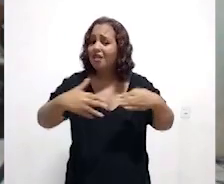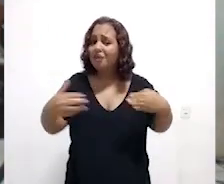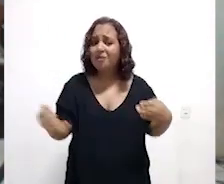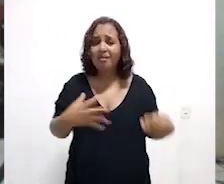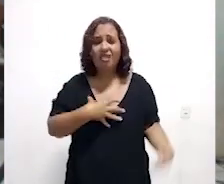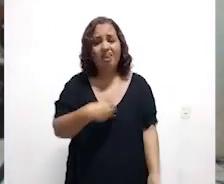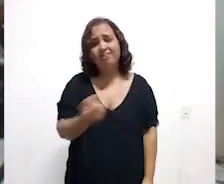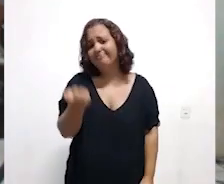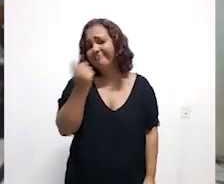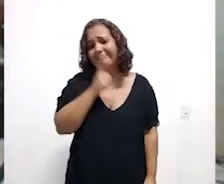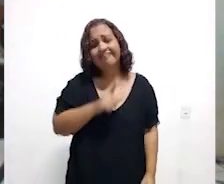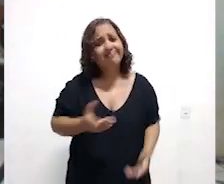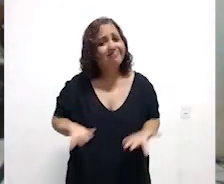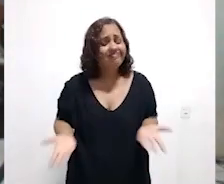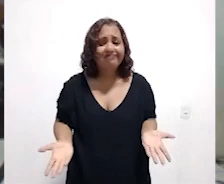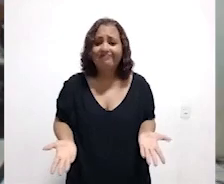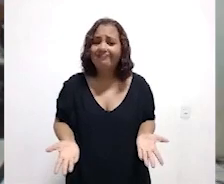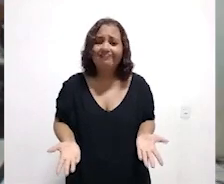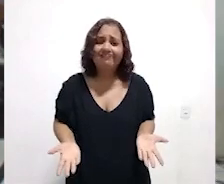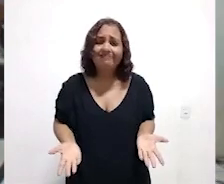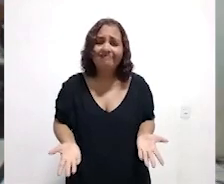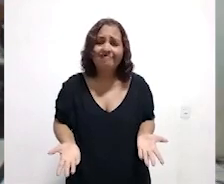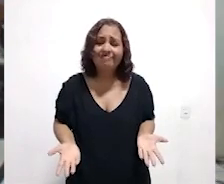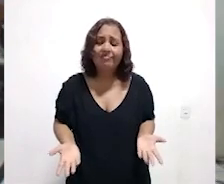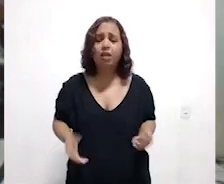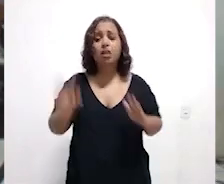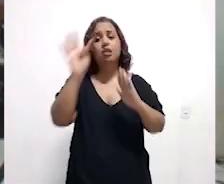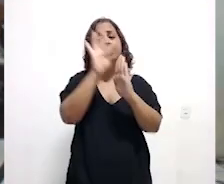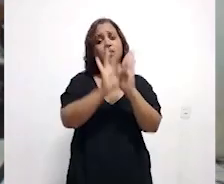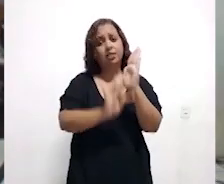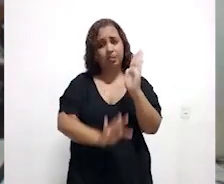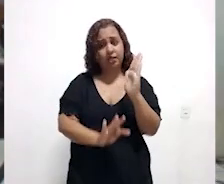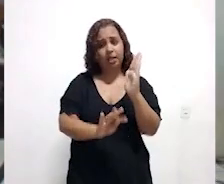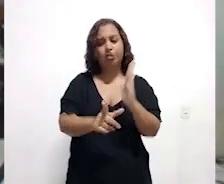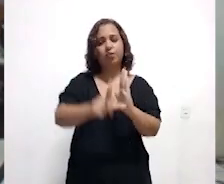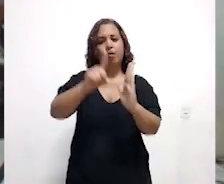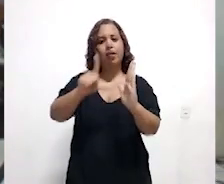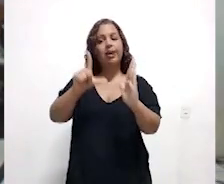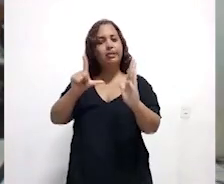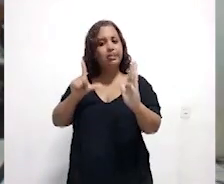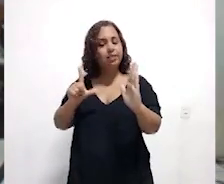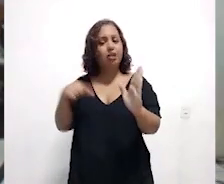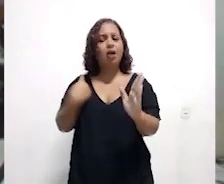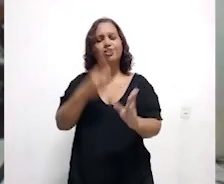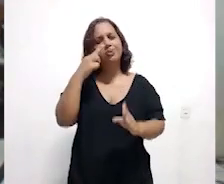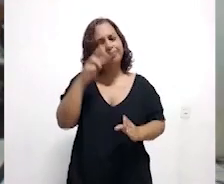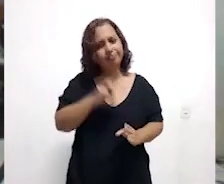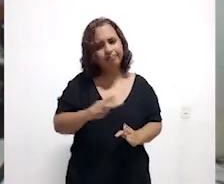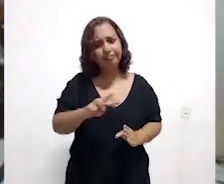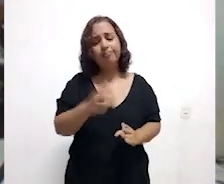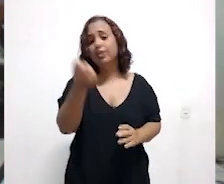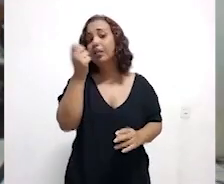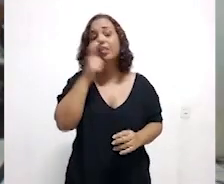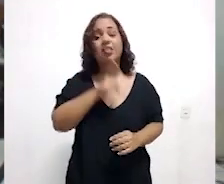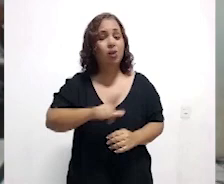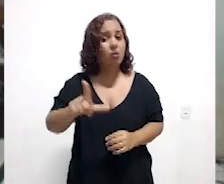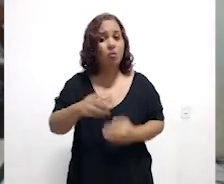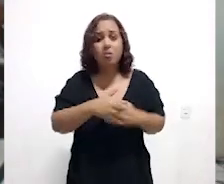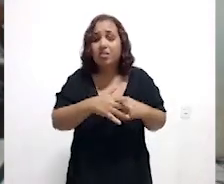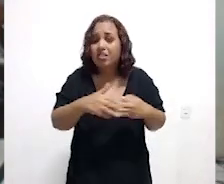filho. E nos textos anteriores nós vamos ver que além de não conseguir curar, eles